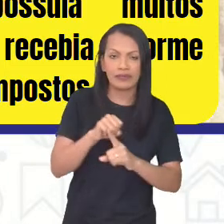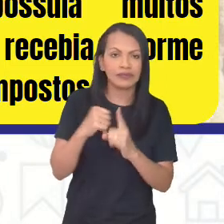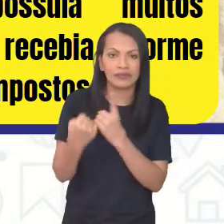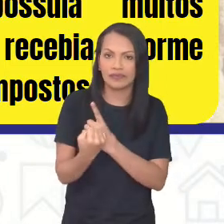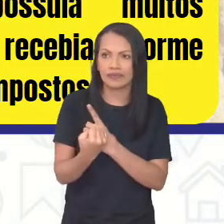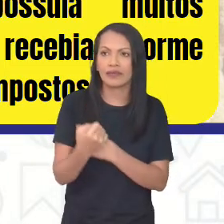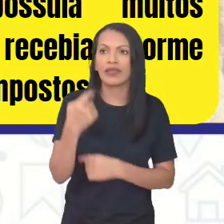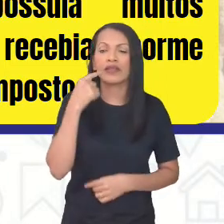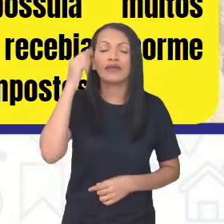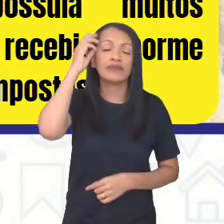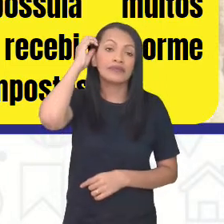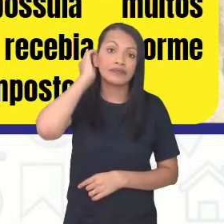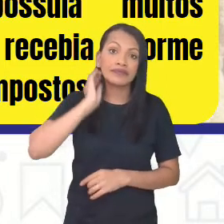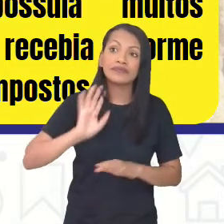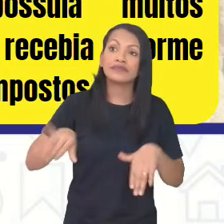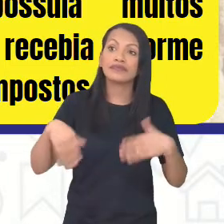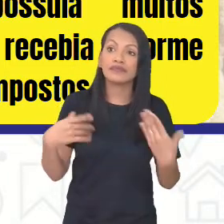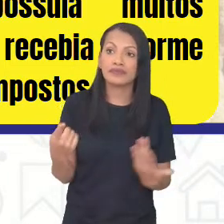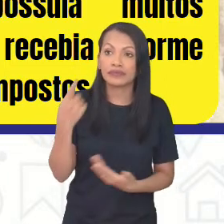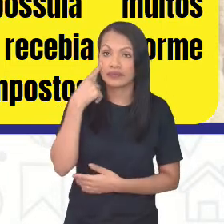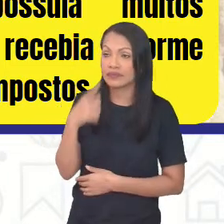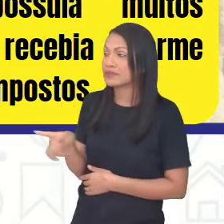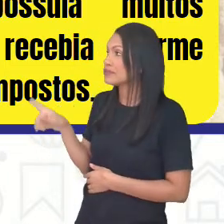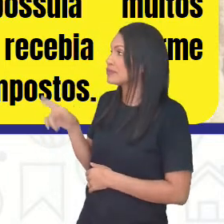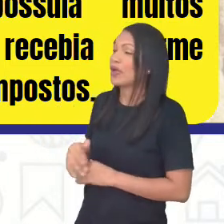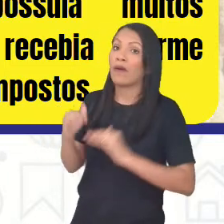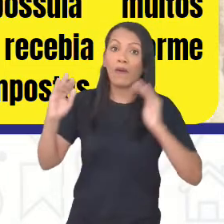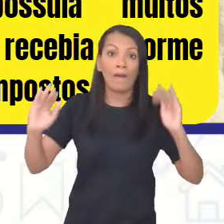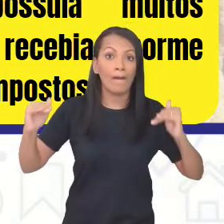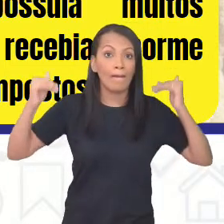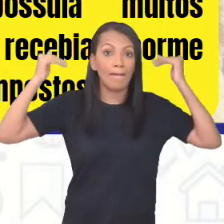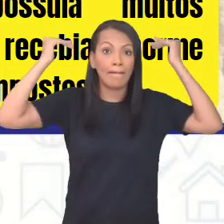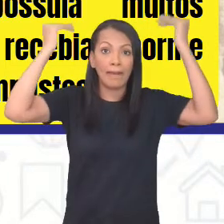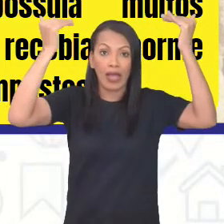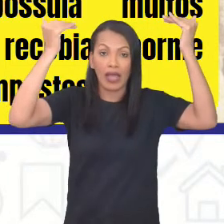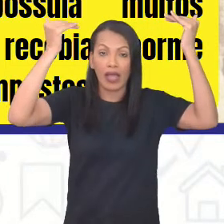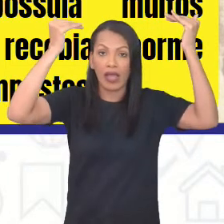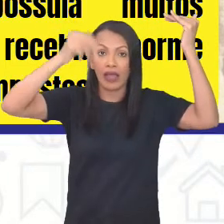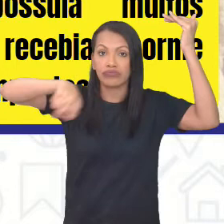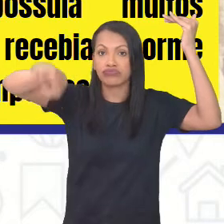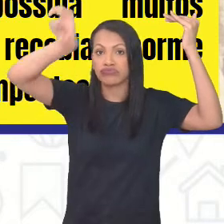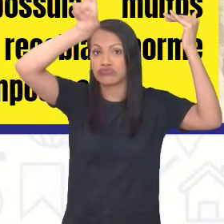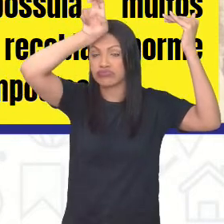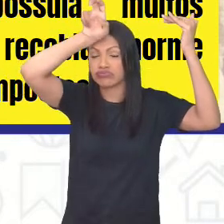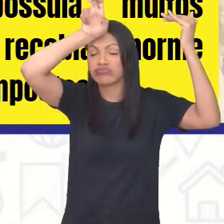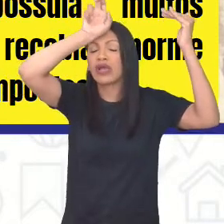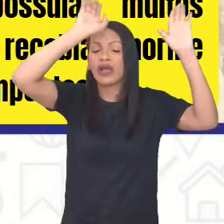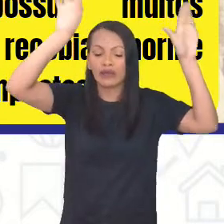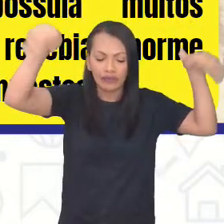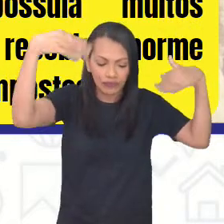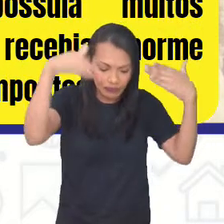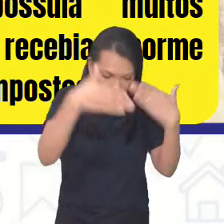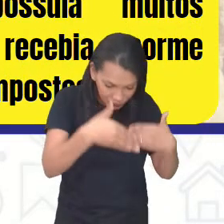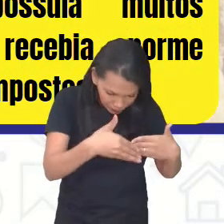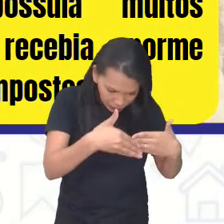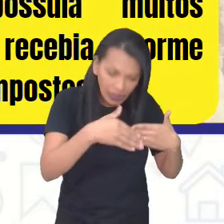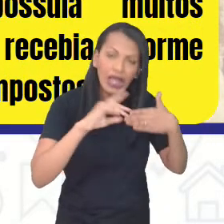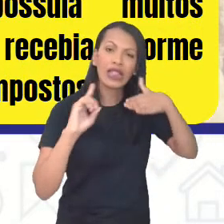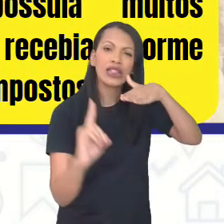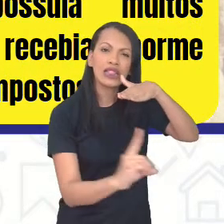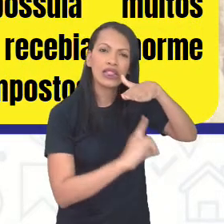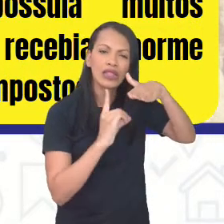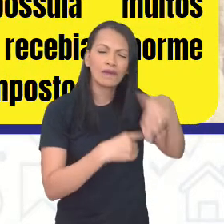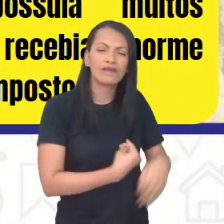no topo dessa sociedade estava o faraó, que era considerado, né, um deus vivo, né, a maior autoridade, né, e tinha